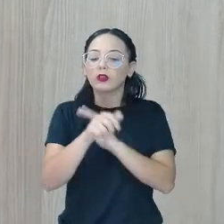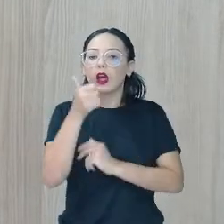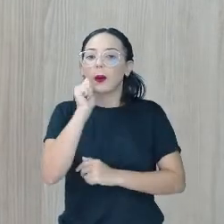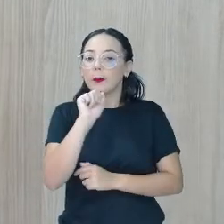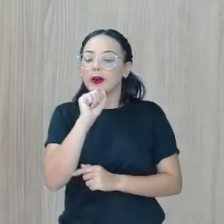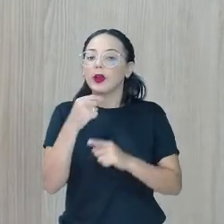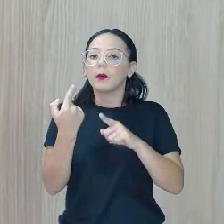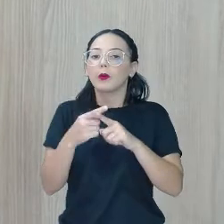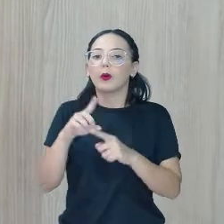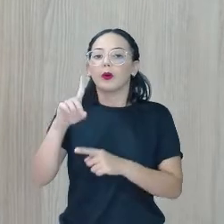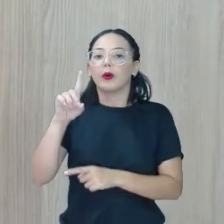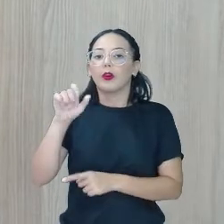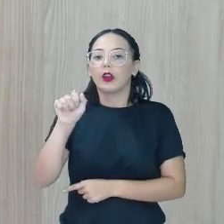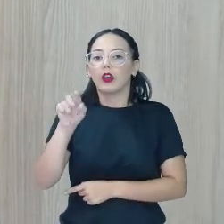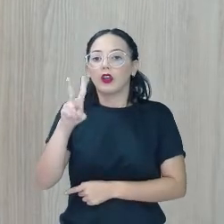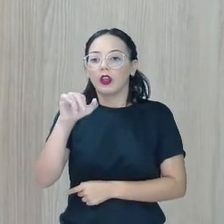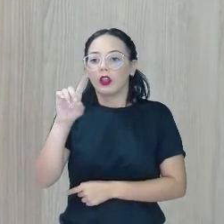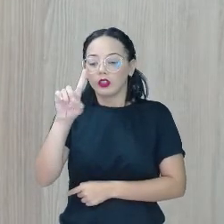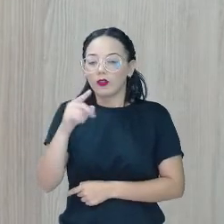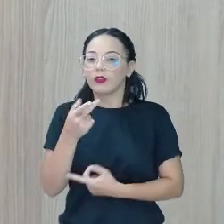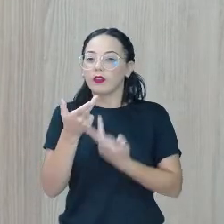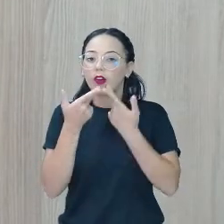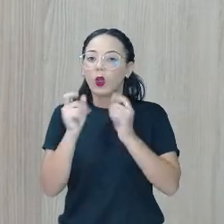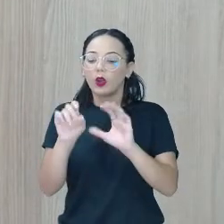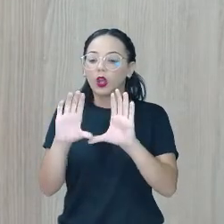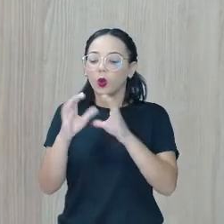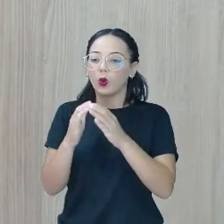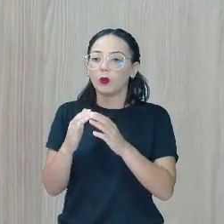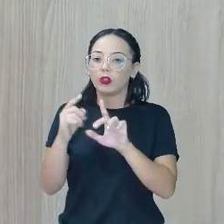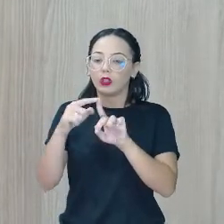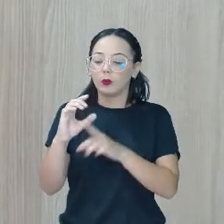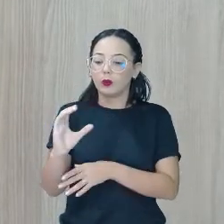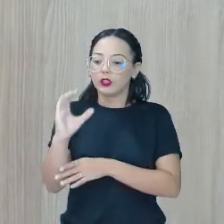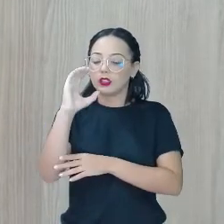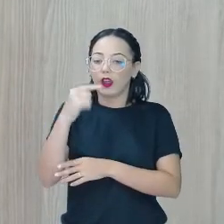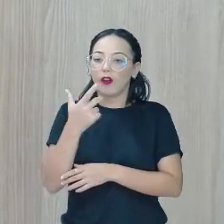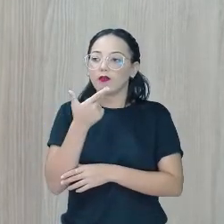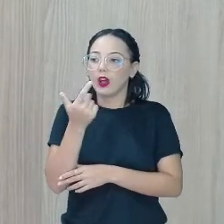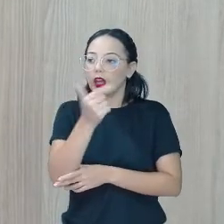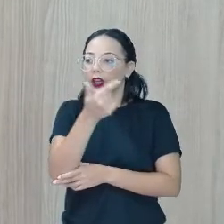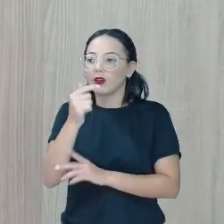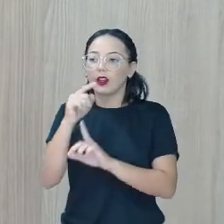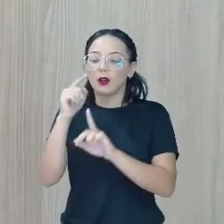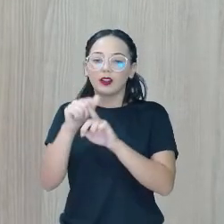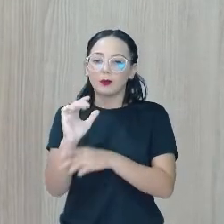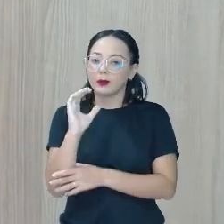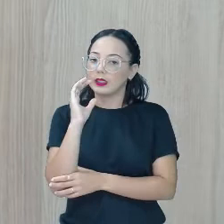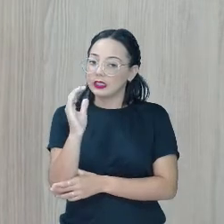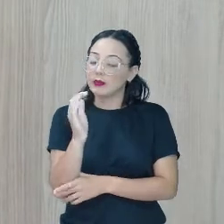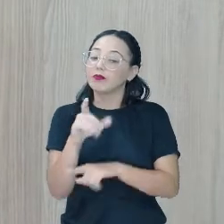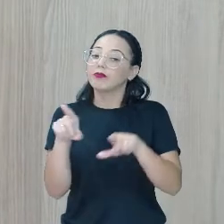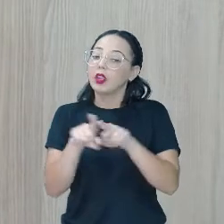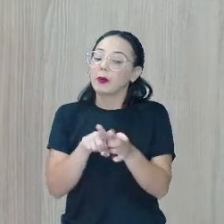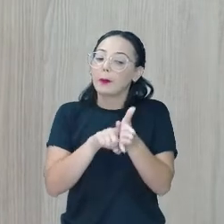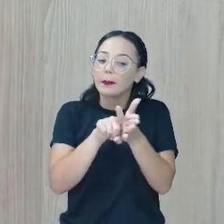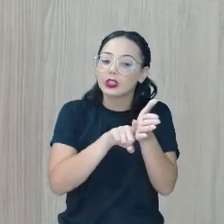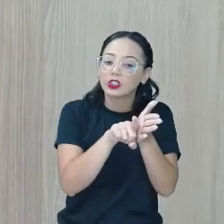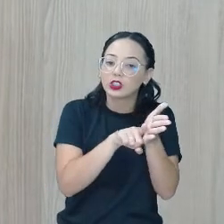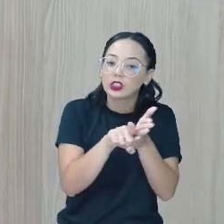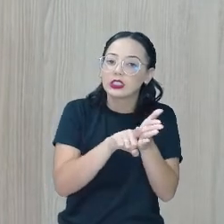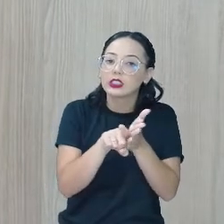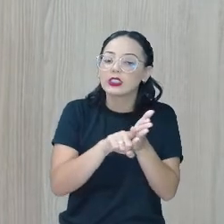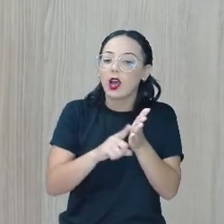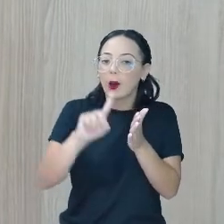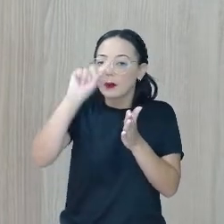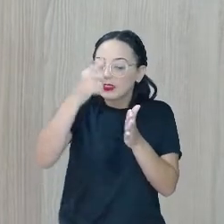David colocou antes de você explicar que era grupo C, eu disse que não existe esse tipo C, e ele aí vai pesquisar, mandei ele